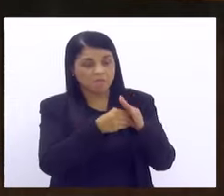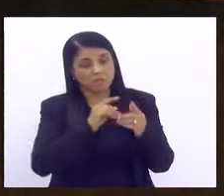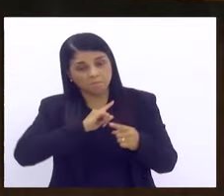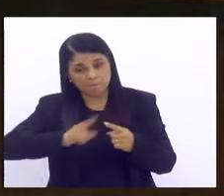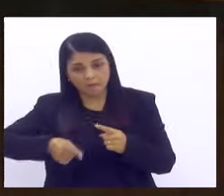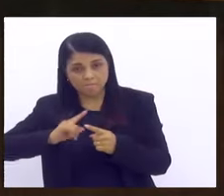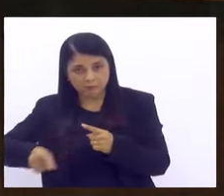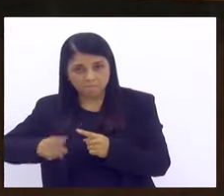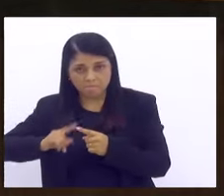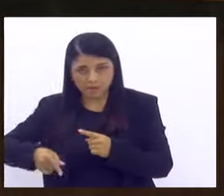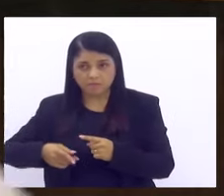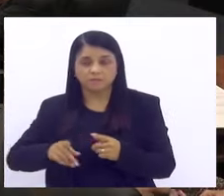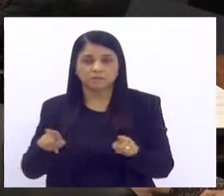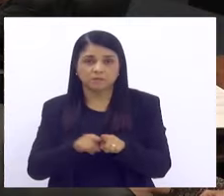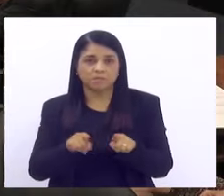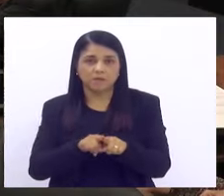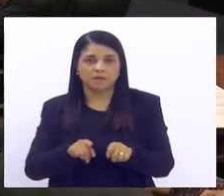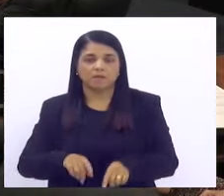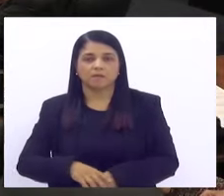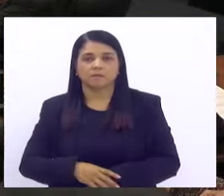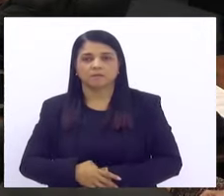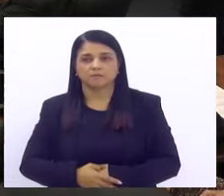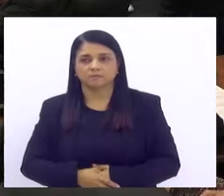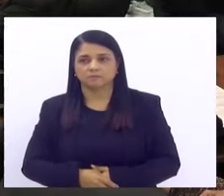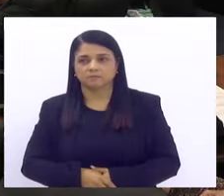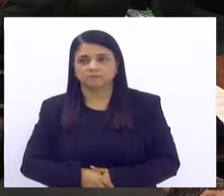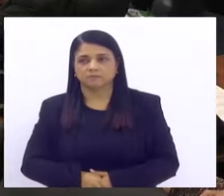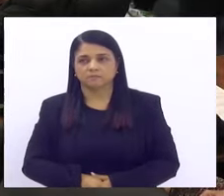projeto também.